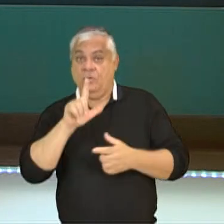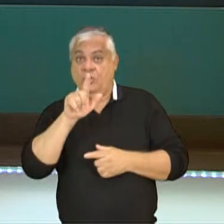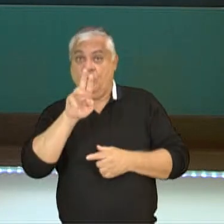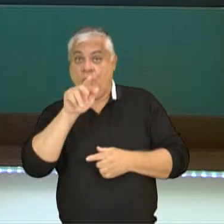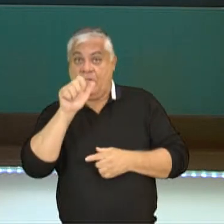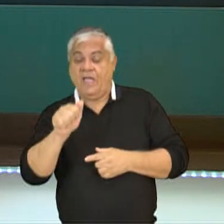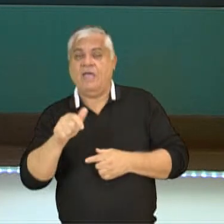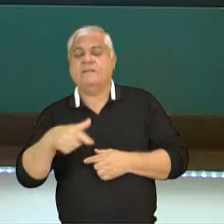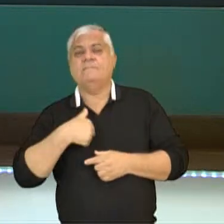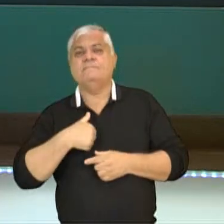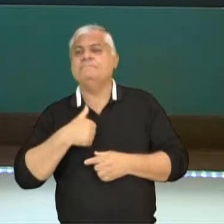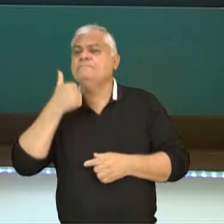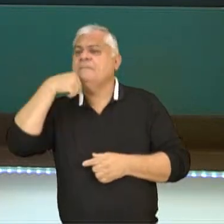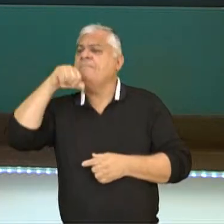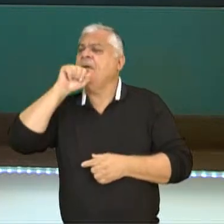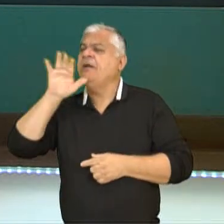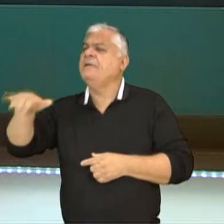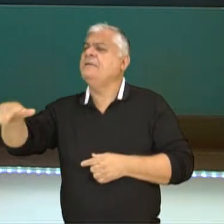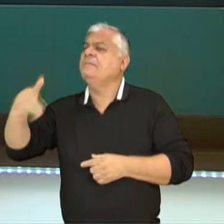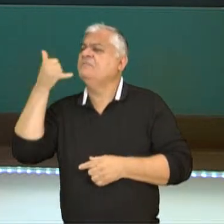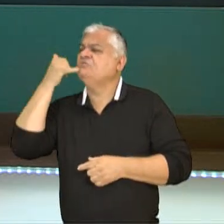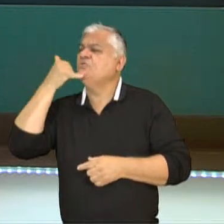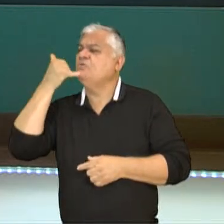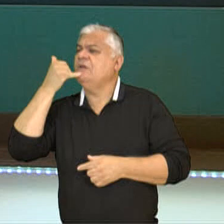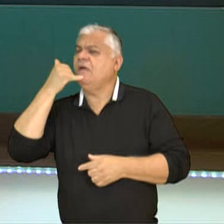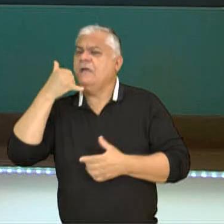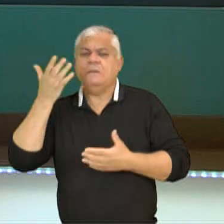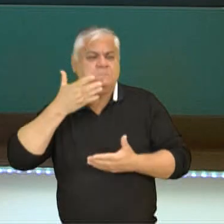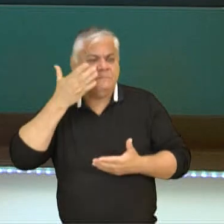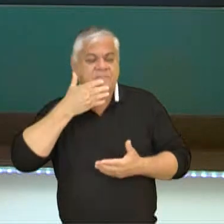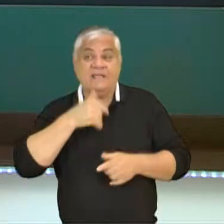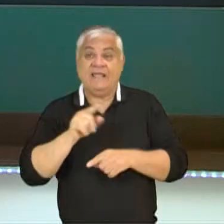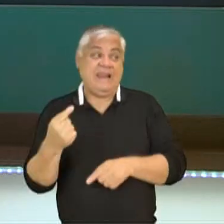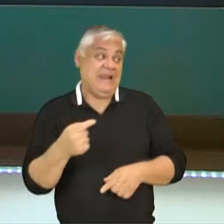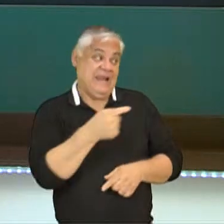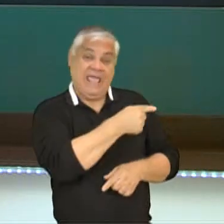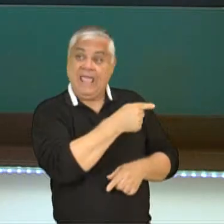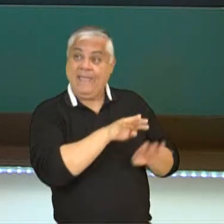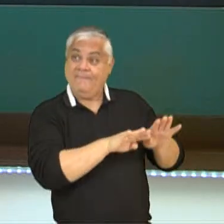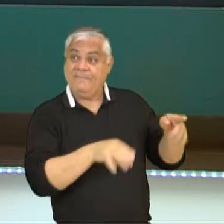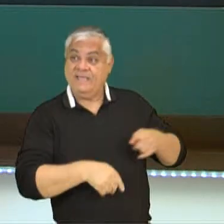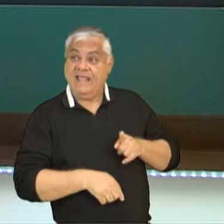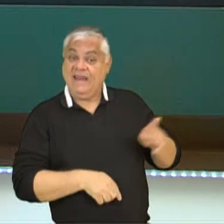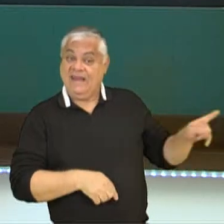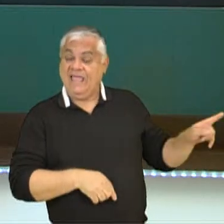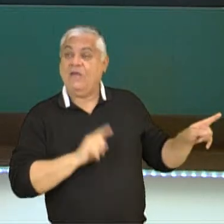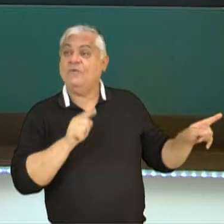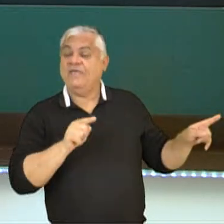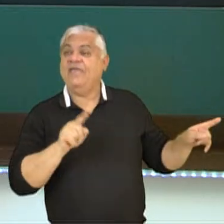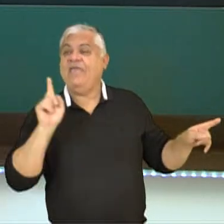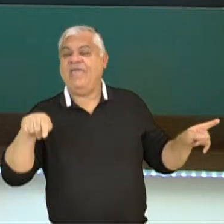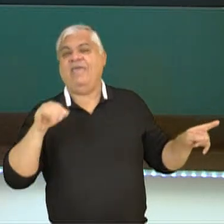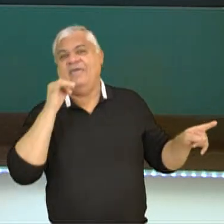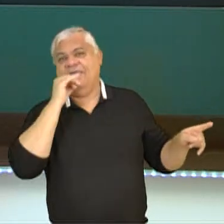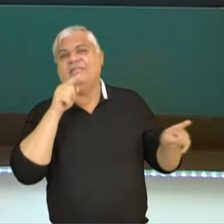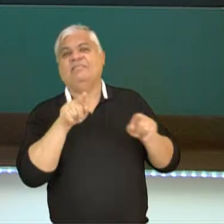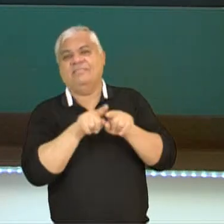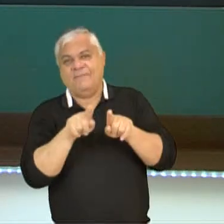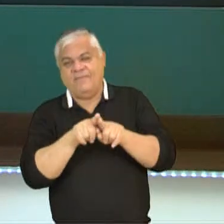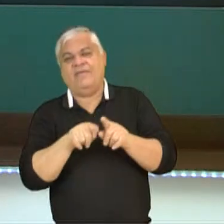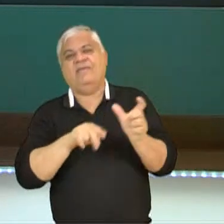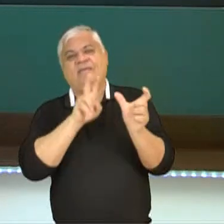Se você pergunta, mãe, cadê meu celular? O celular está lá na mesa. Opa, Lá é uma expressão que também